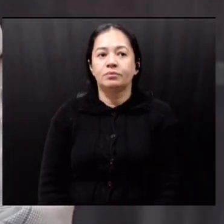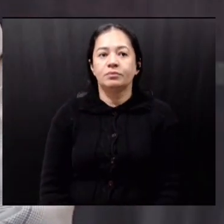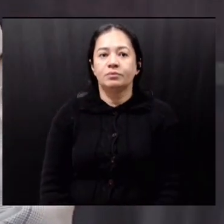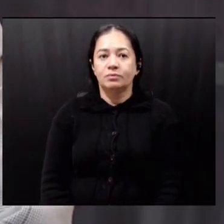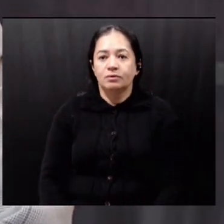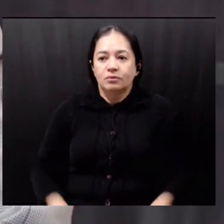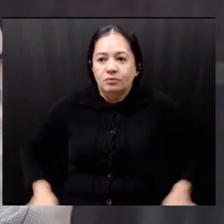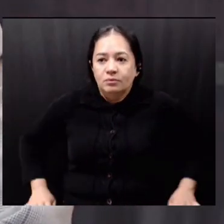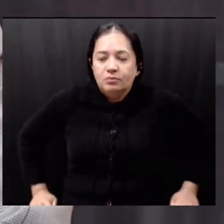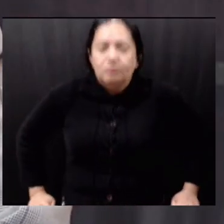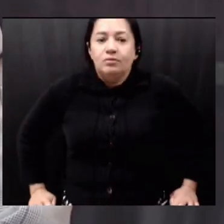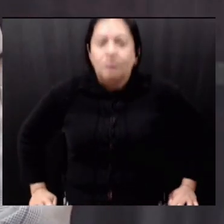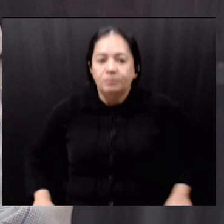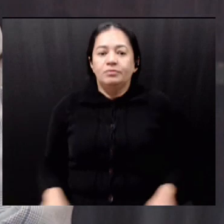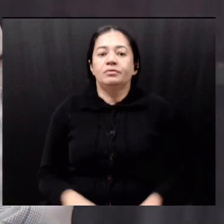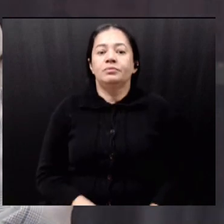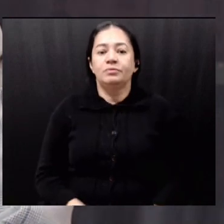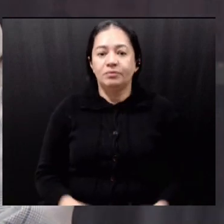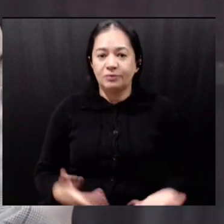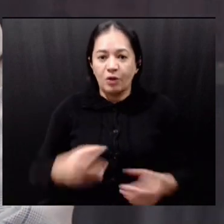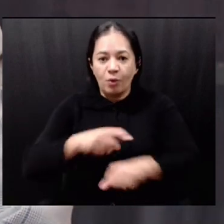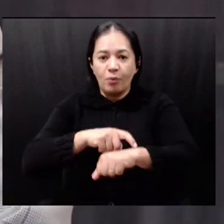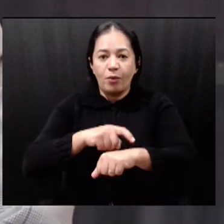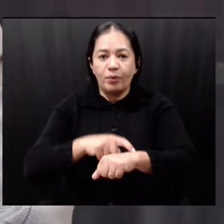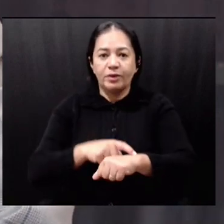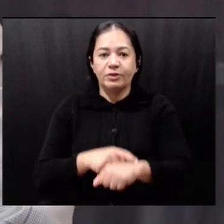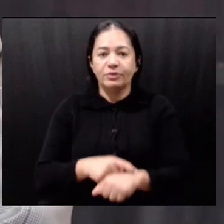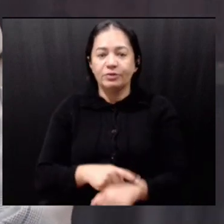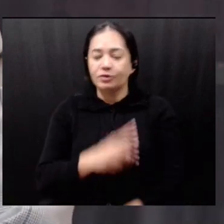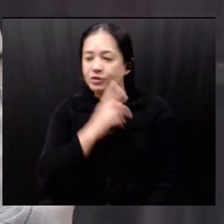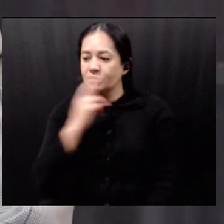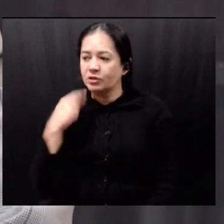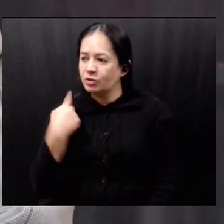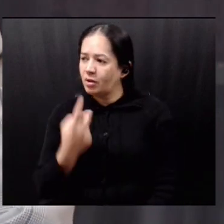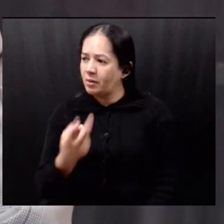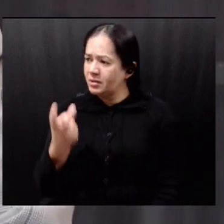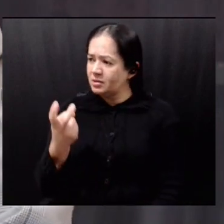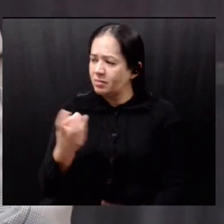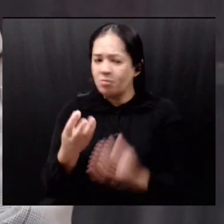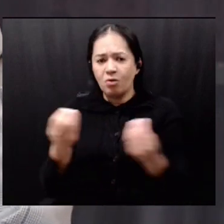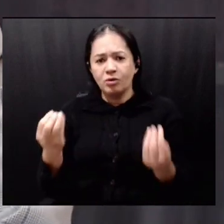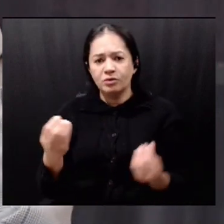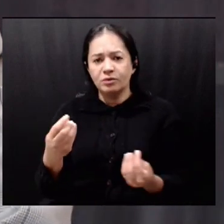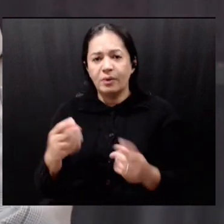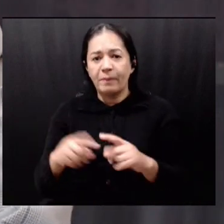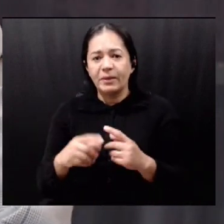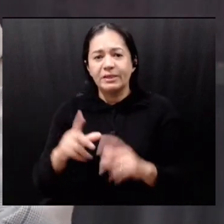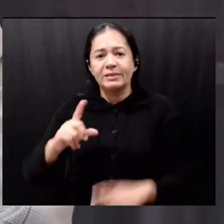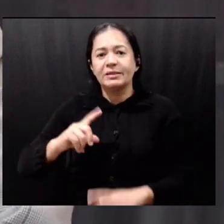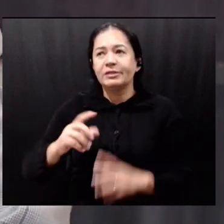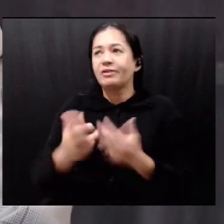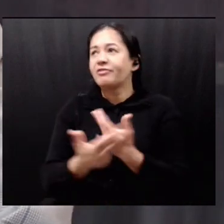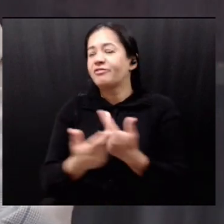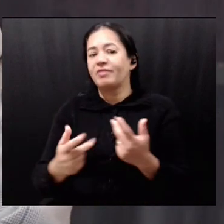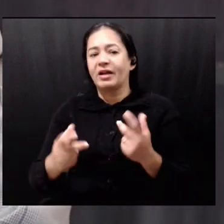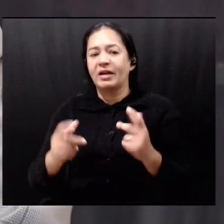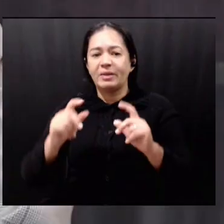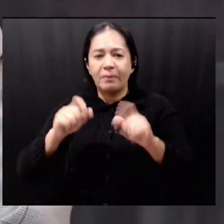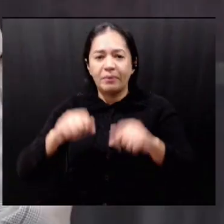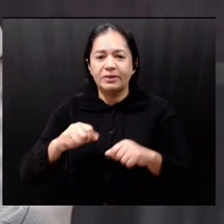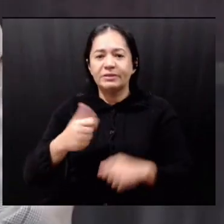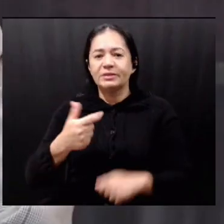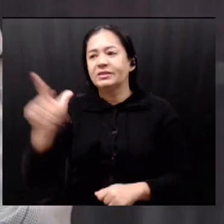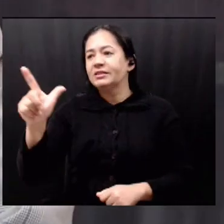né? Sim. Esses momentos, assim, de restaurante a gente vê muito e são tantas possibilidades, né? Tem brinquedoteca, tem outras crianças ali pra